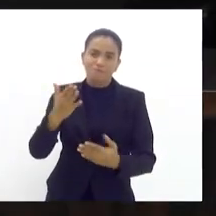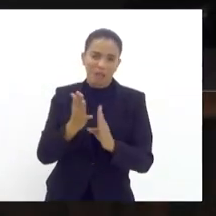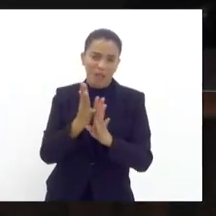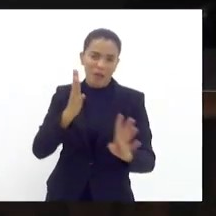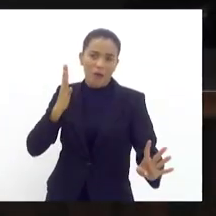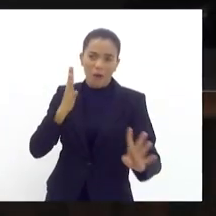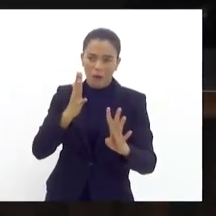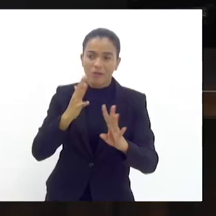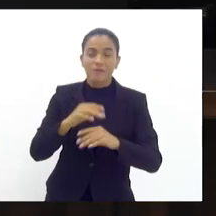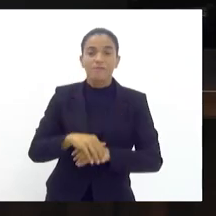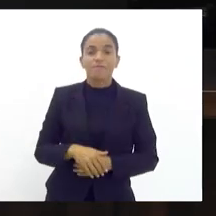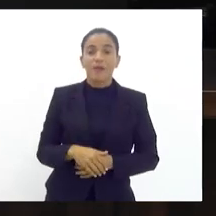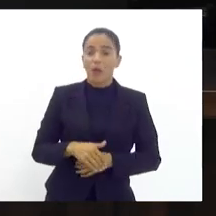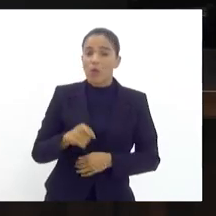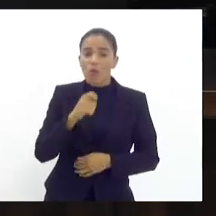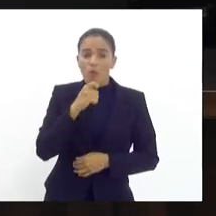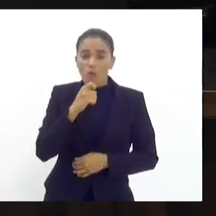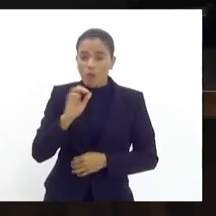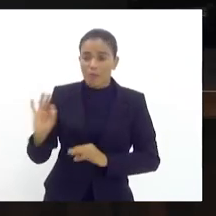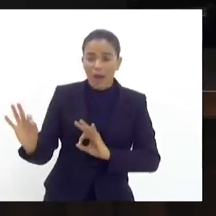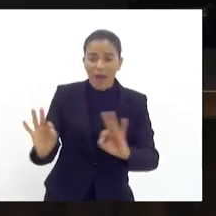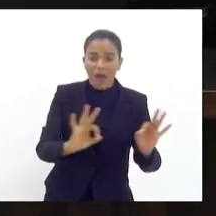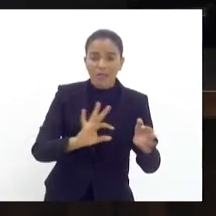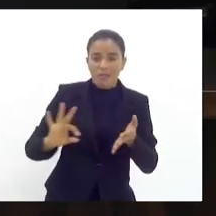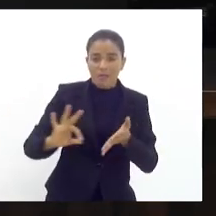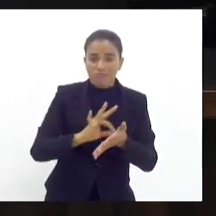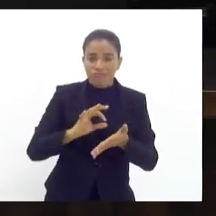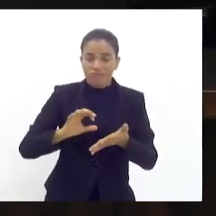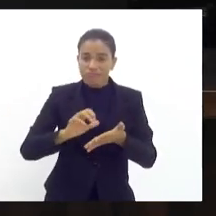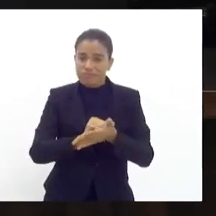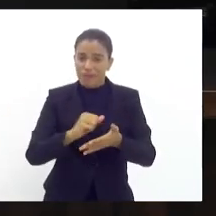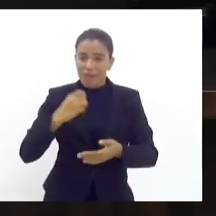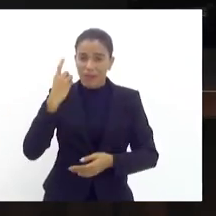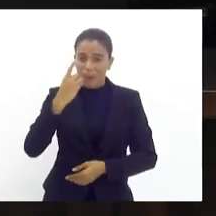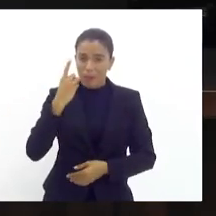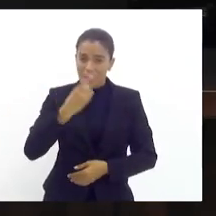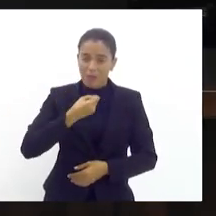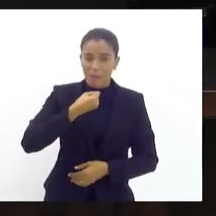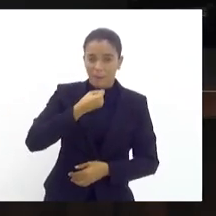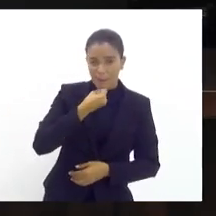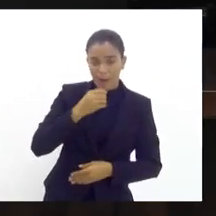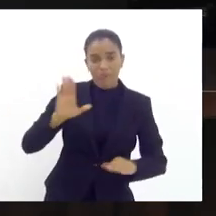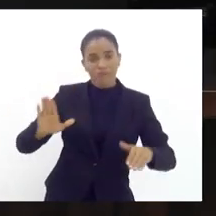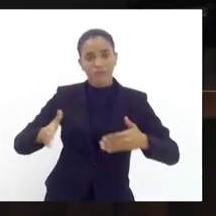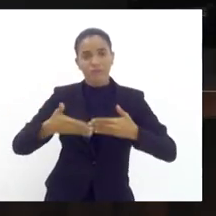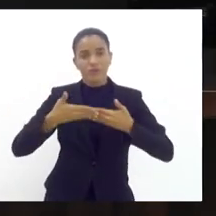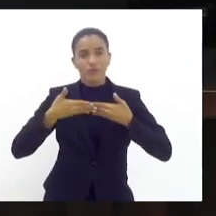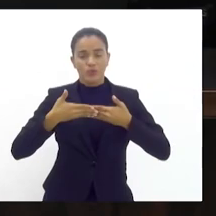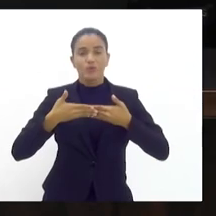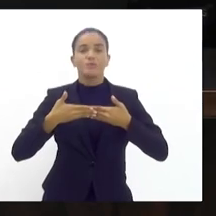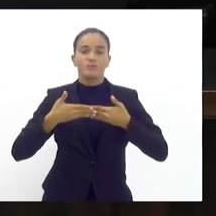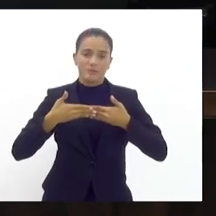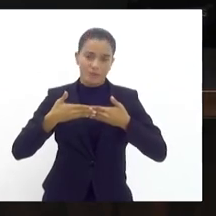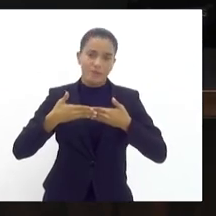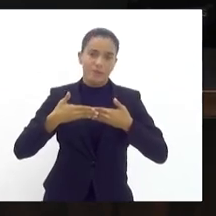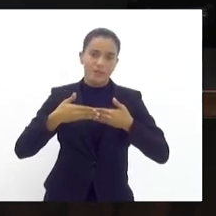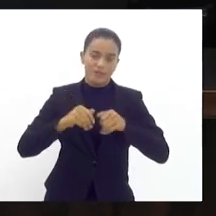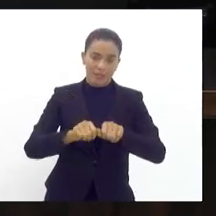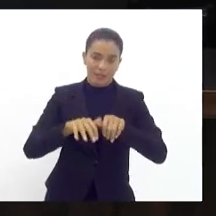Excelência em não havendo mais oradores inscritos está suspensa